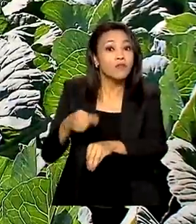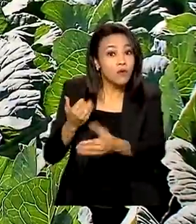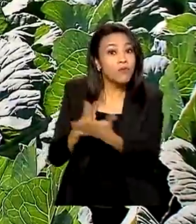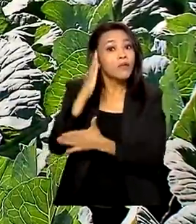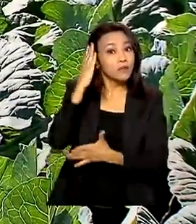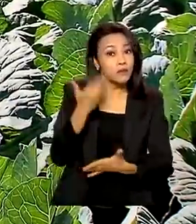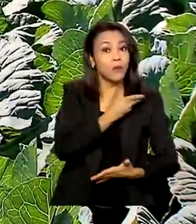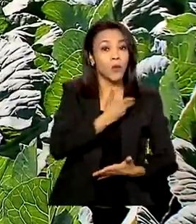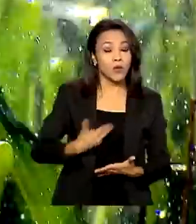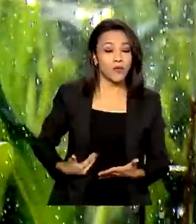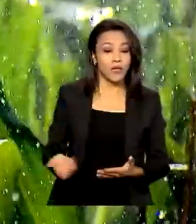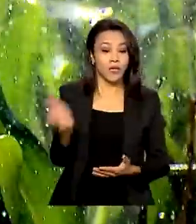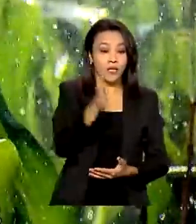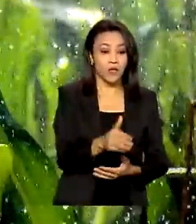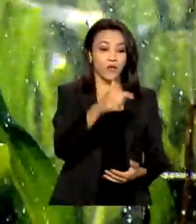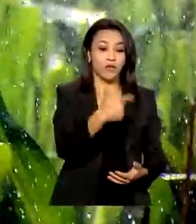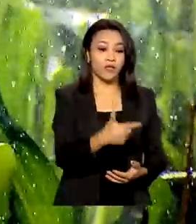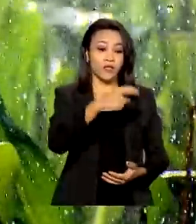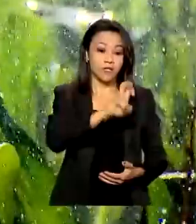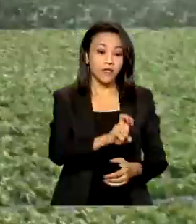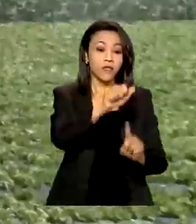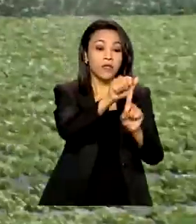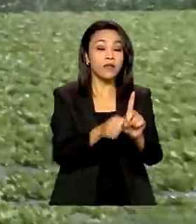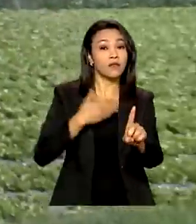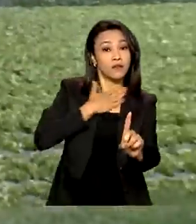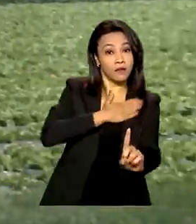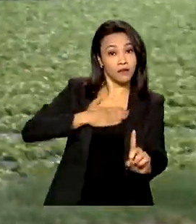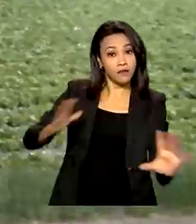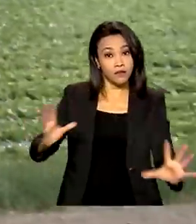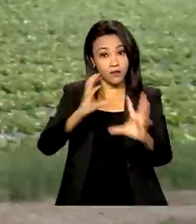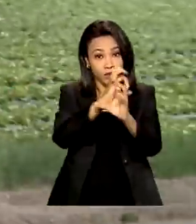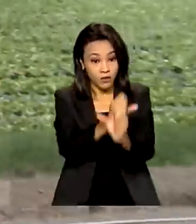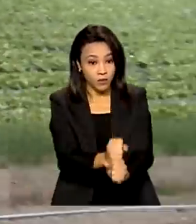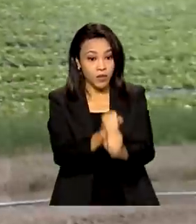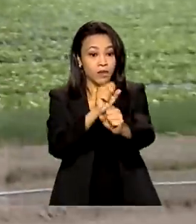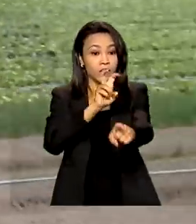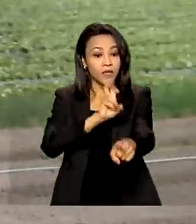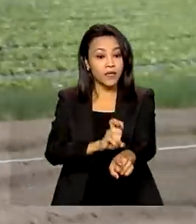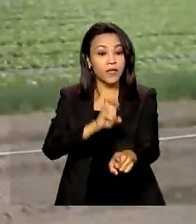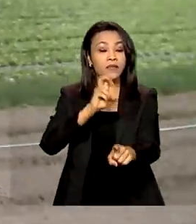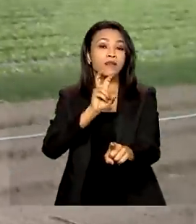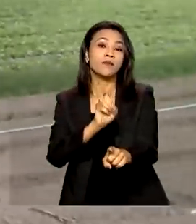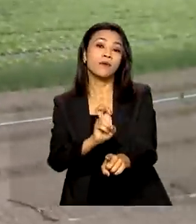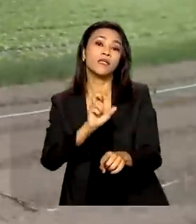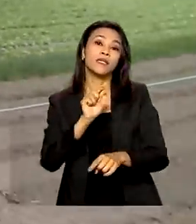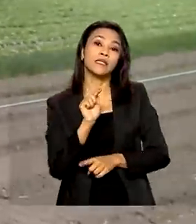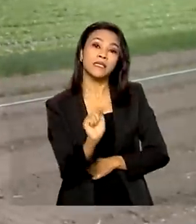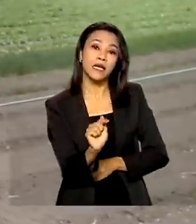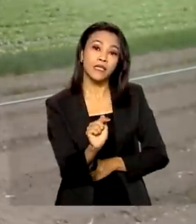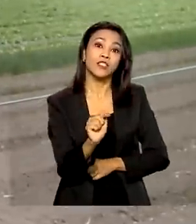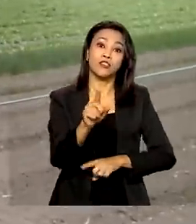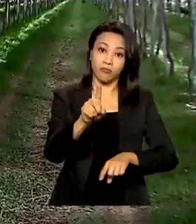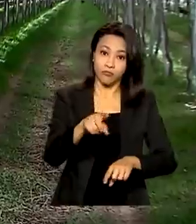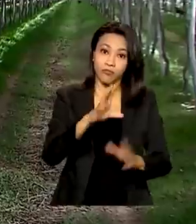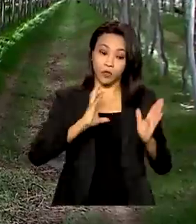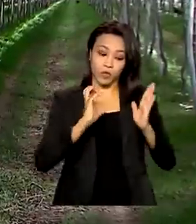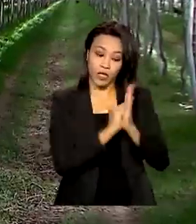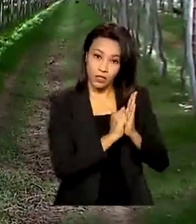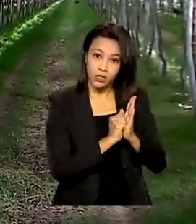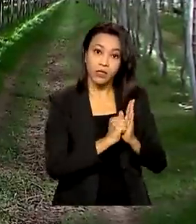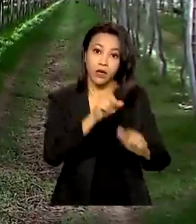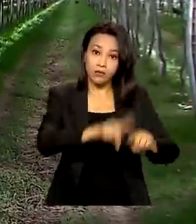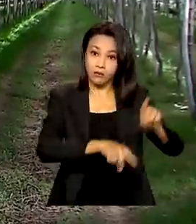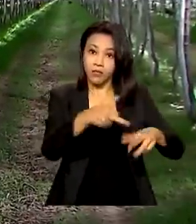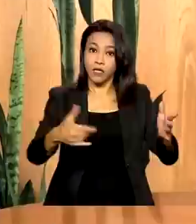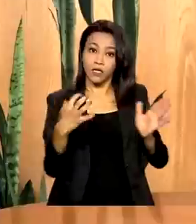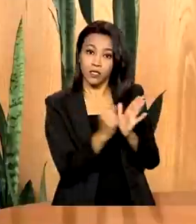25 deles somente em agosto, num total de 557 produtos registrados desde o